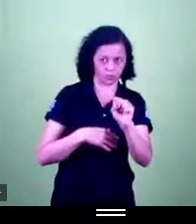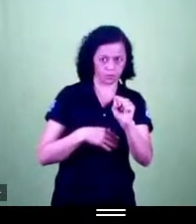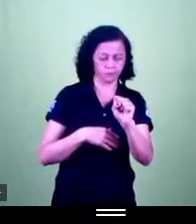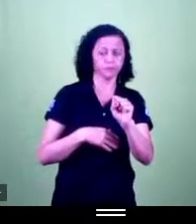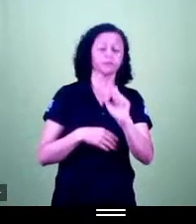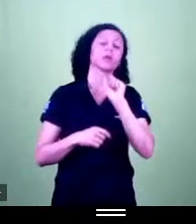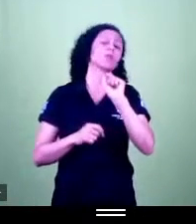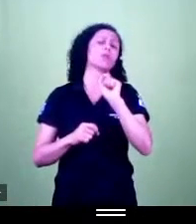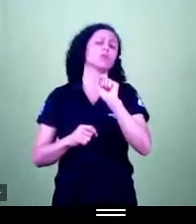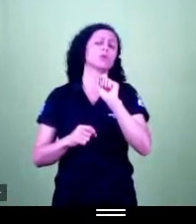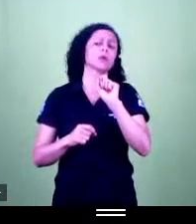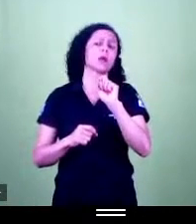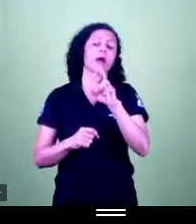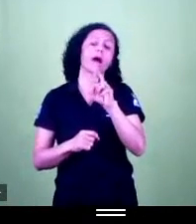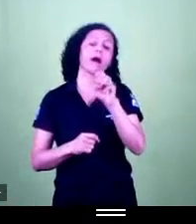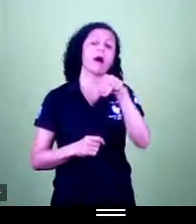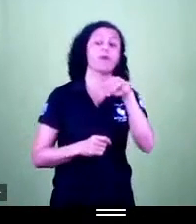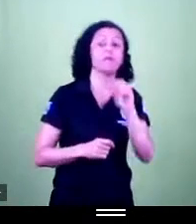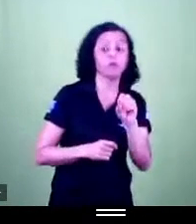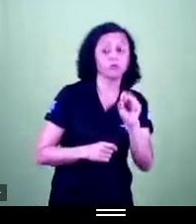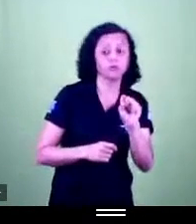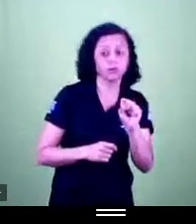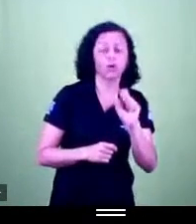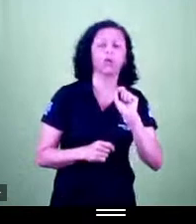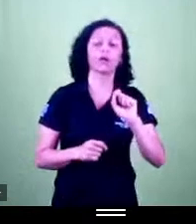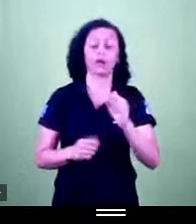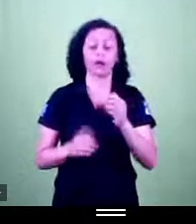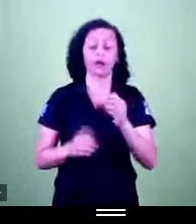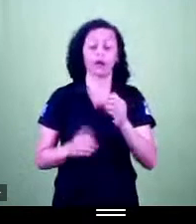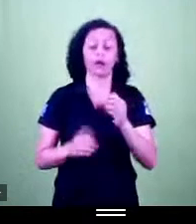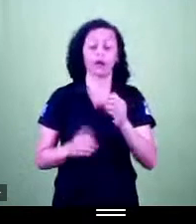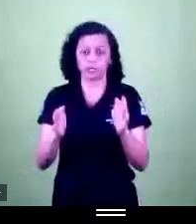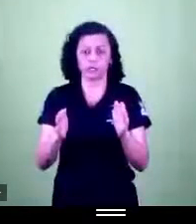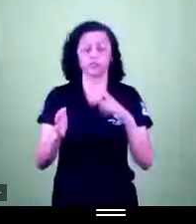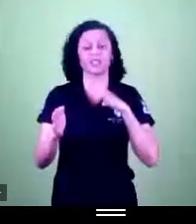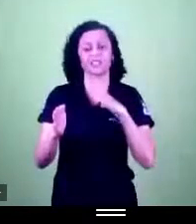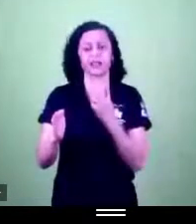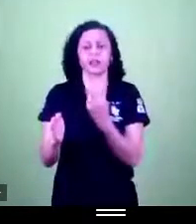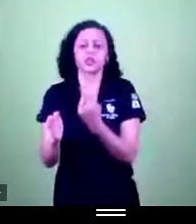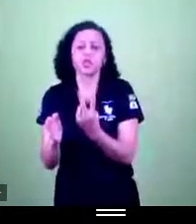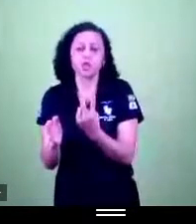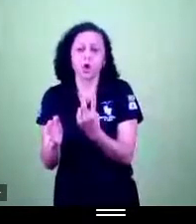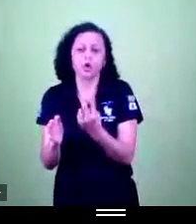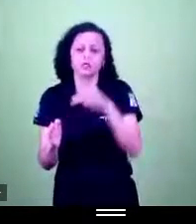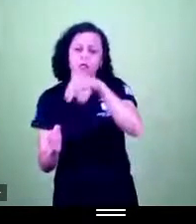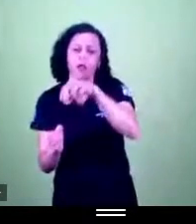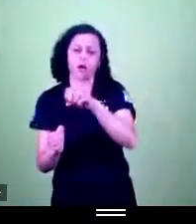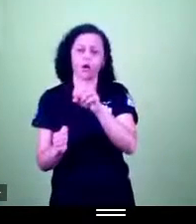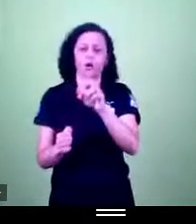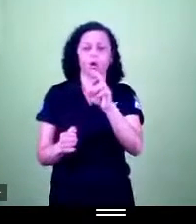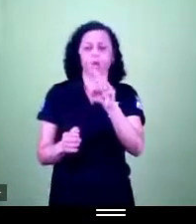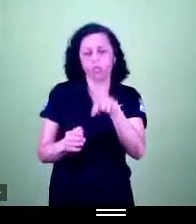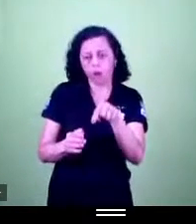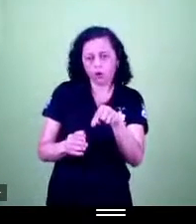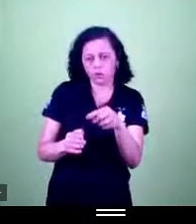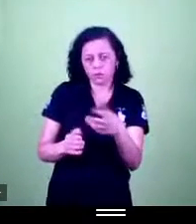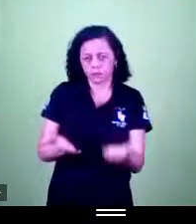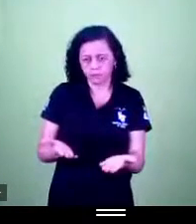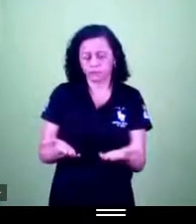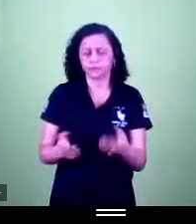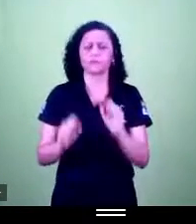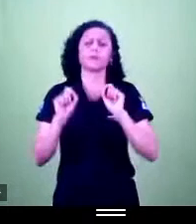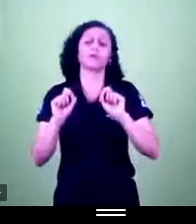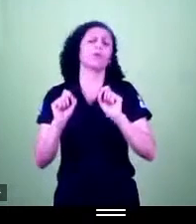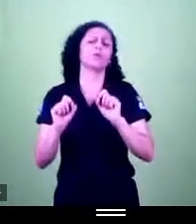de um circuito que está compreendido entre dois nós. E por fim nós temos ainda a malha. O que é a malha? É um